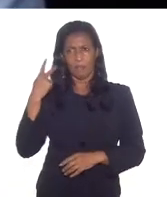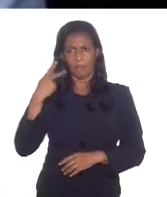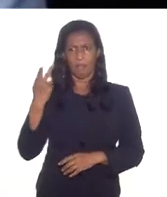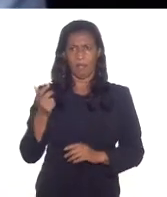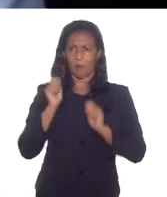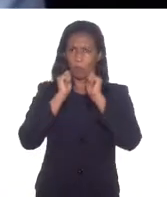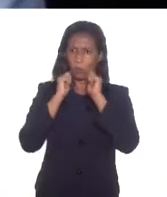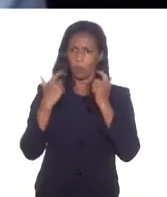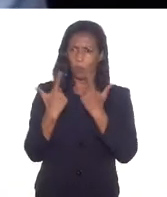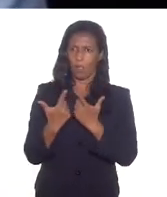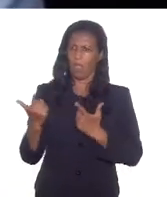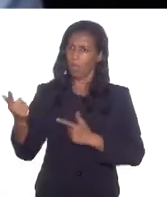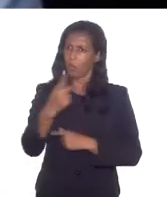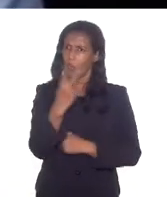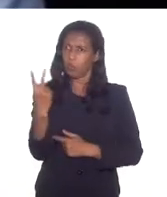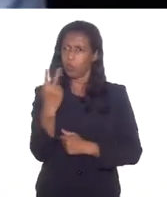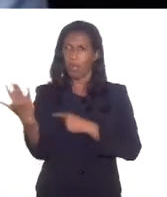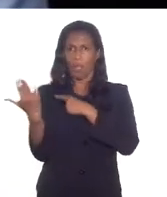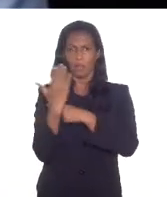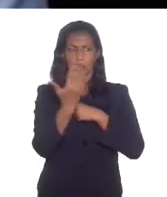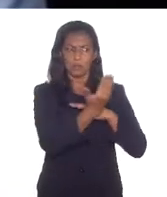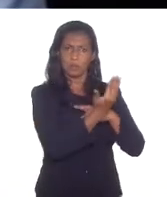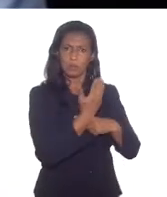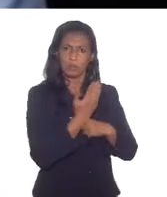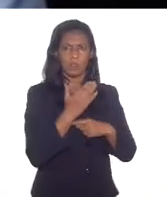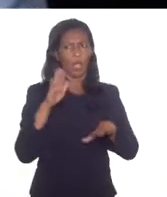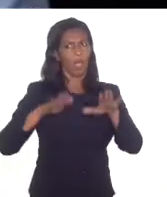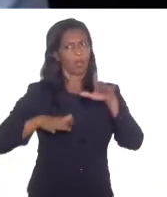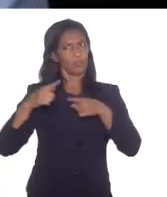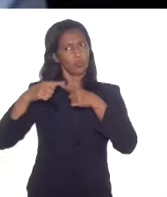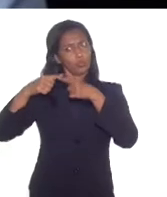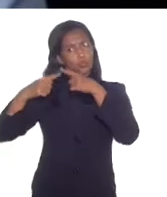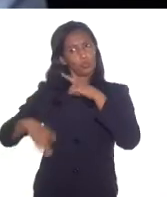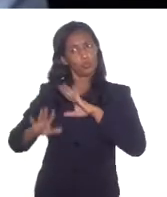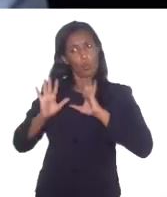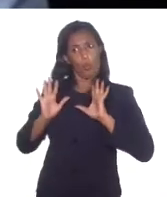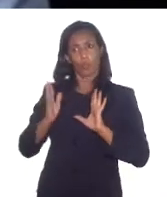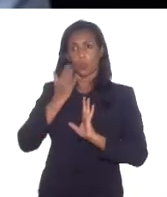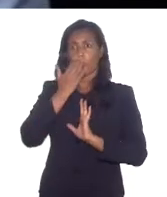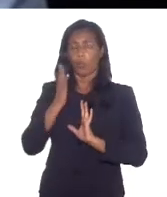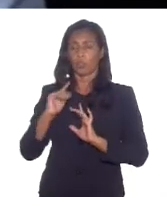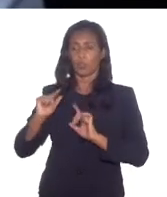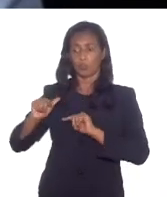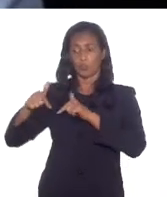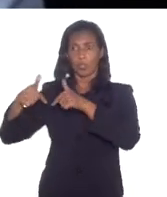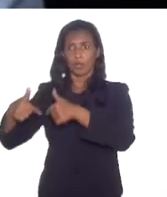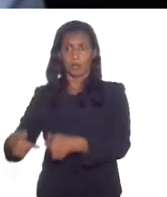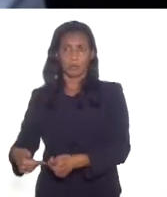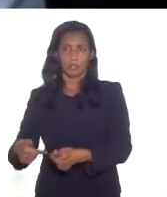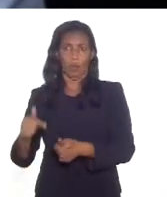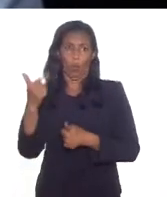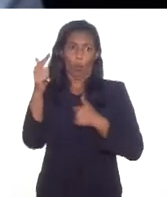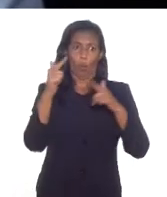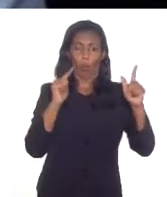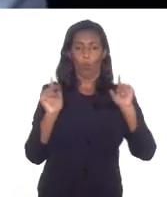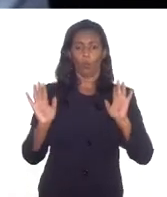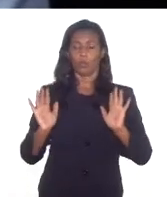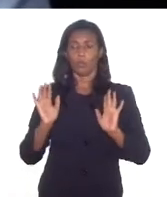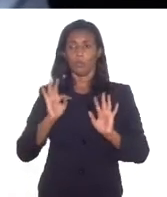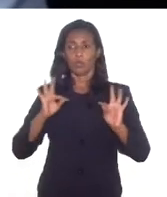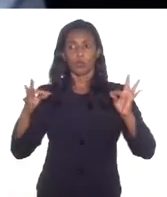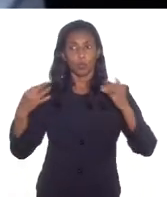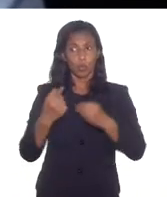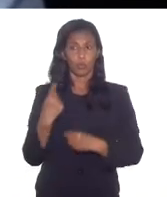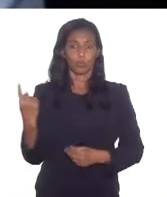o intermédio deles. A gente talvez possa até discordar de algum tipo de ações ou outras, mas que